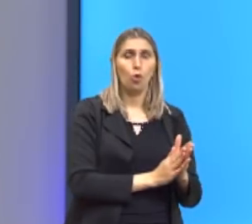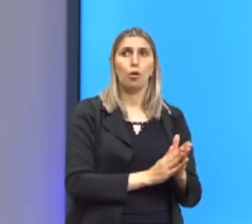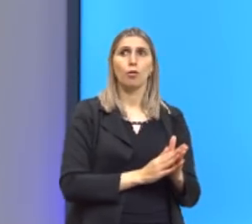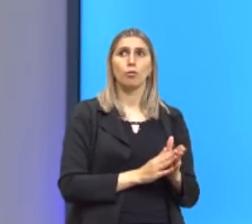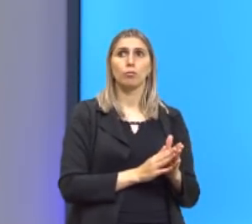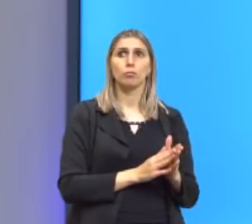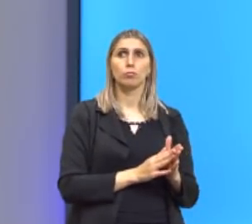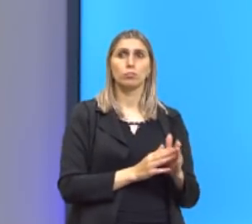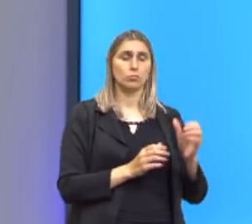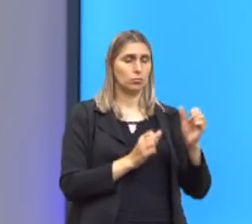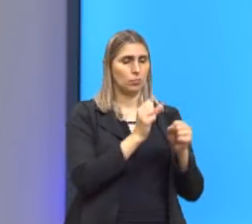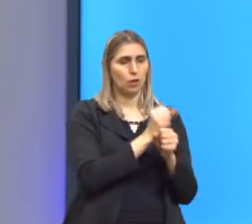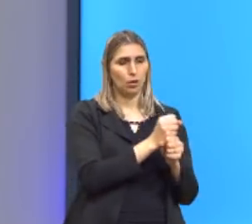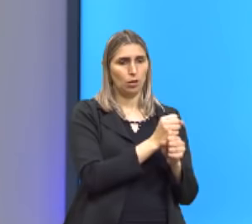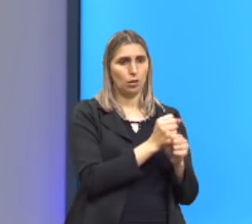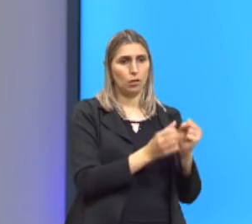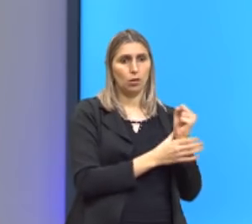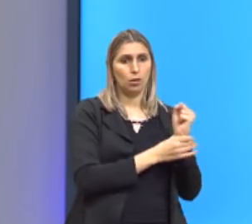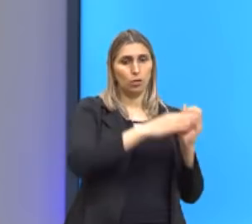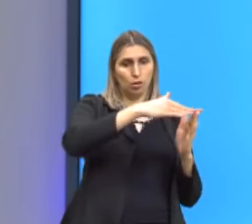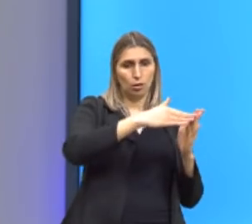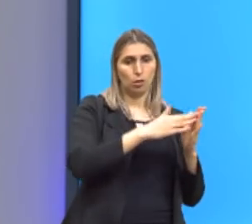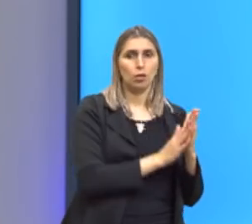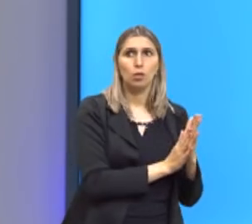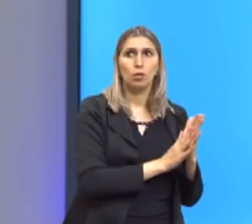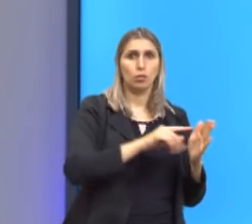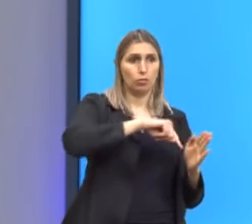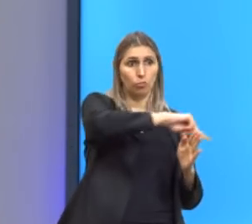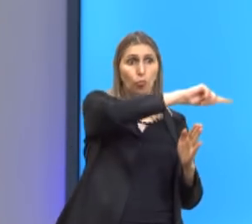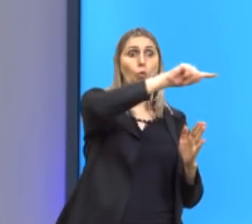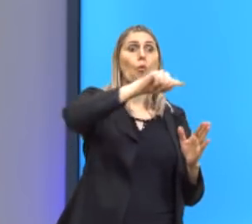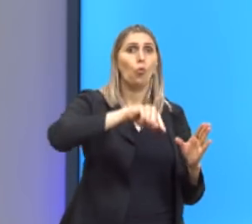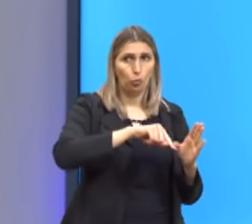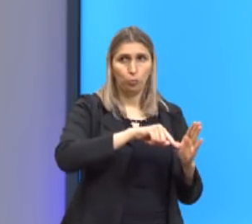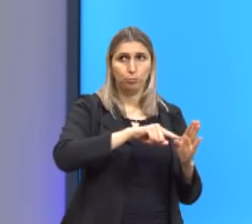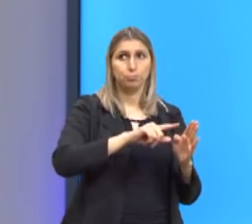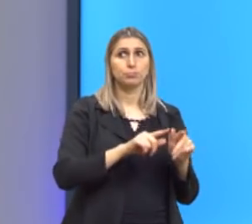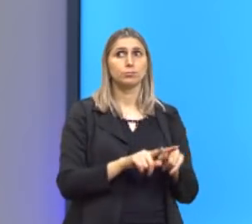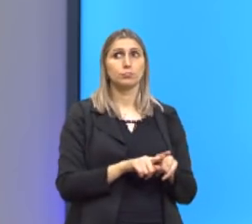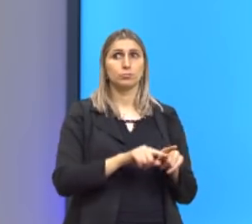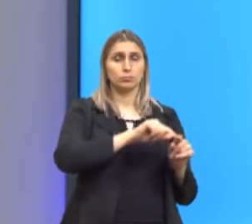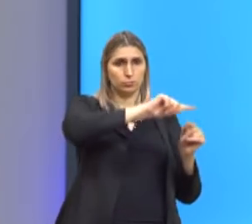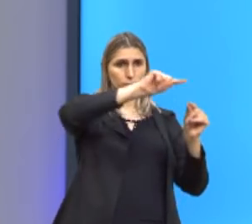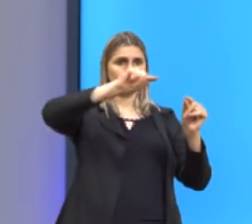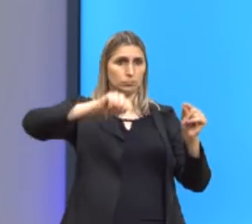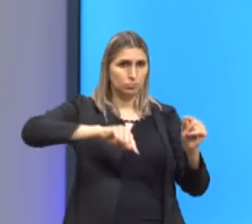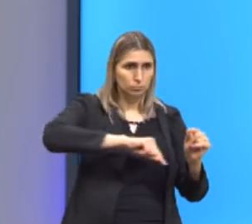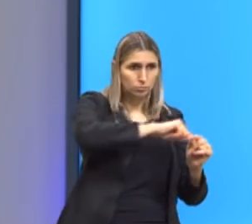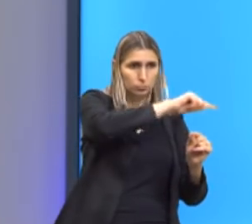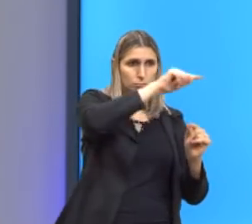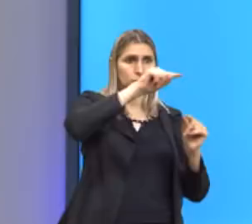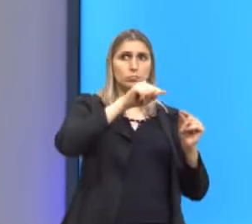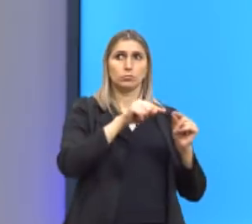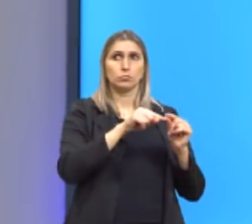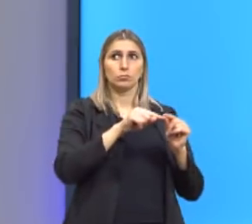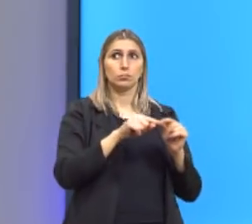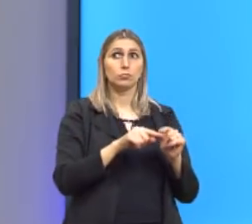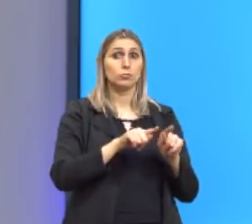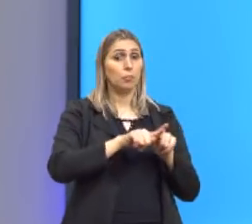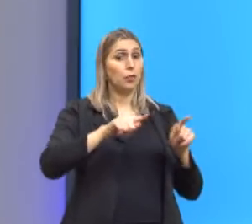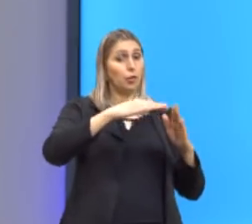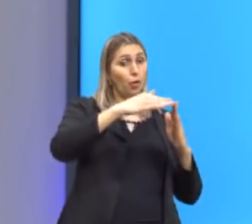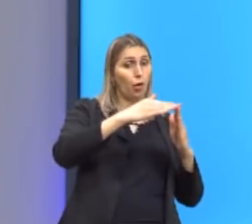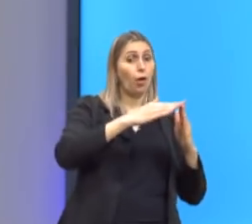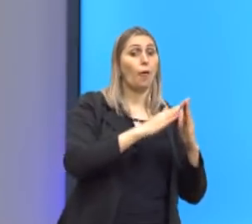Ele está preso no meio, ele gira. Se ele girasse todo, ele ia formar um círculo, certo? Se ele girasse todo, ele ia formar um círculo. Mas ele